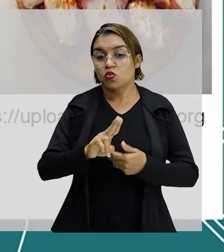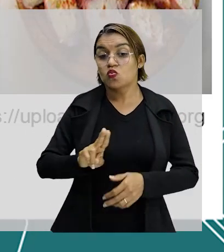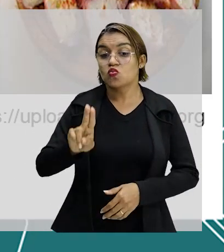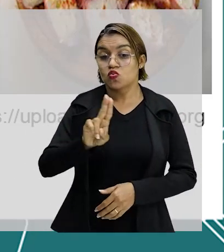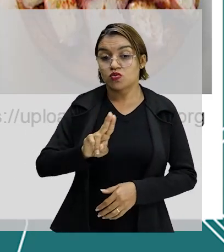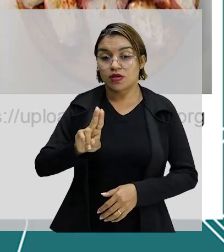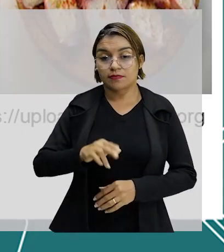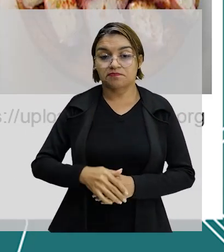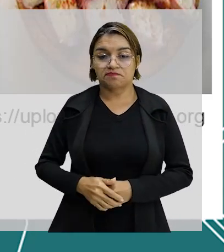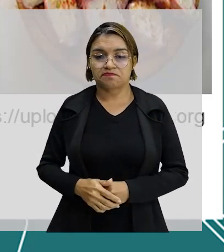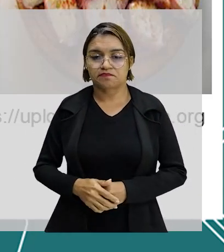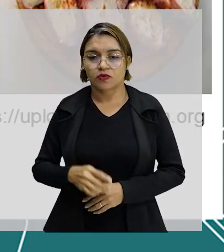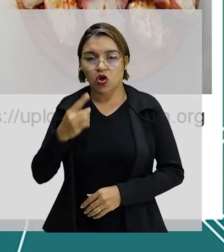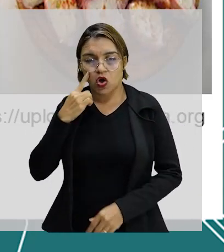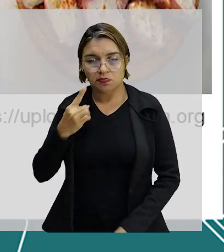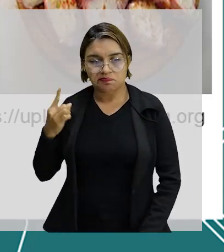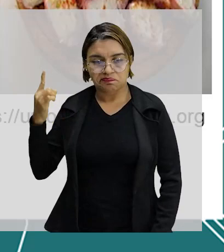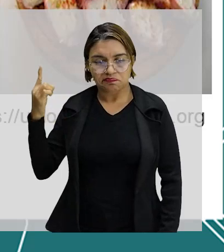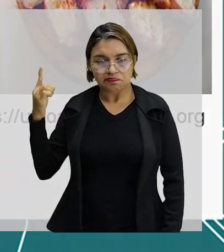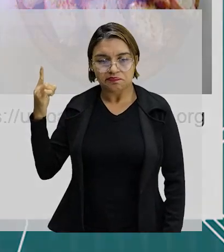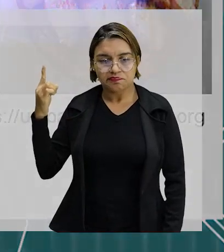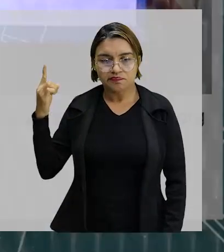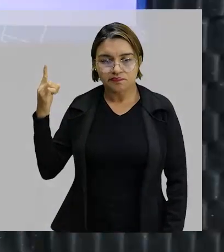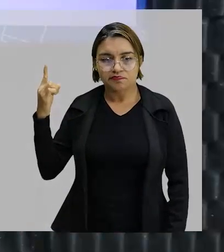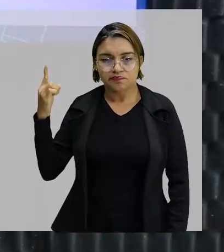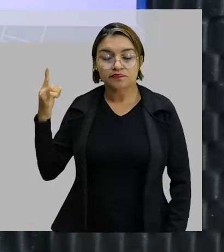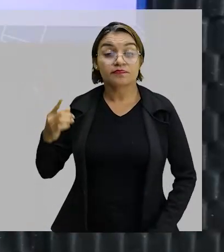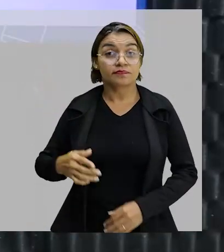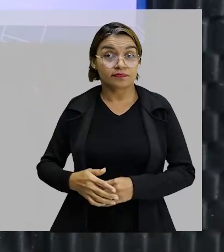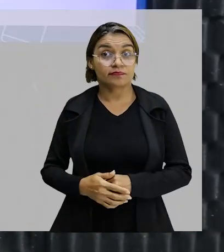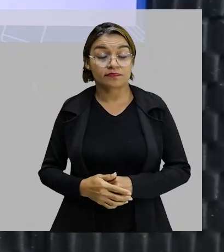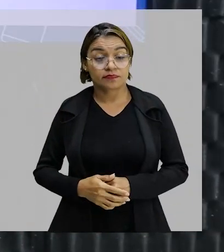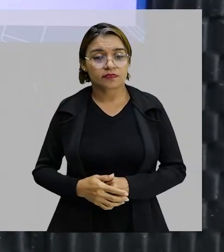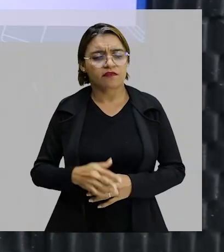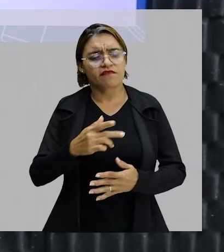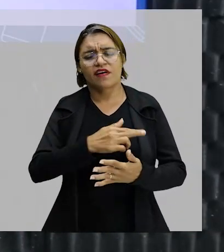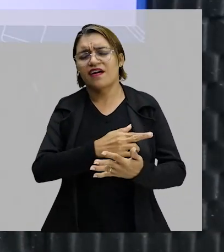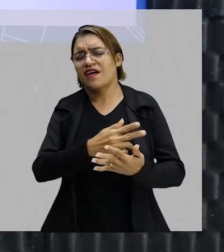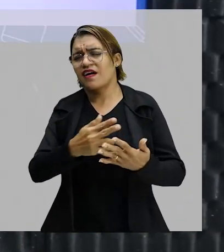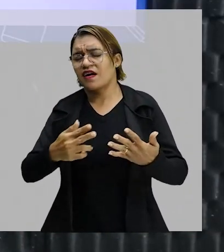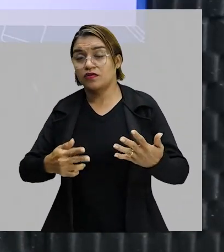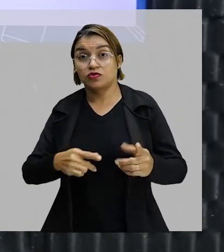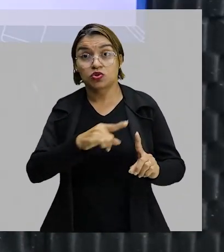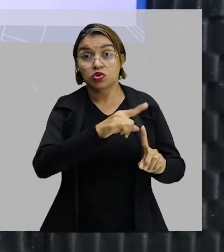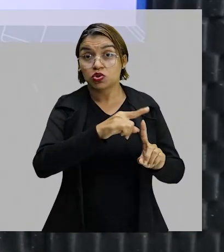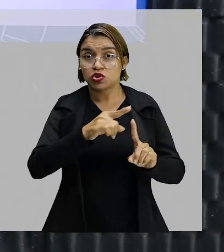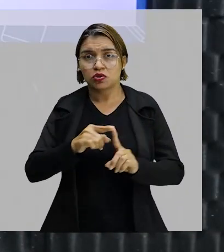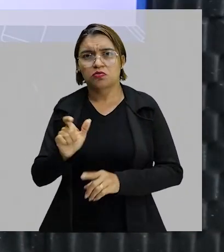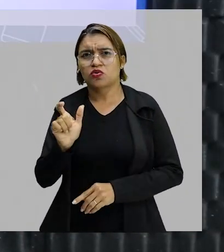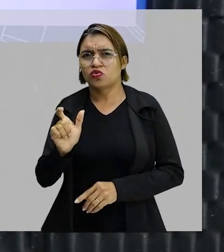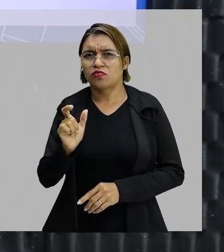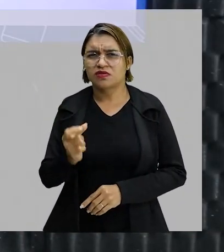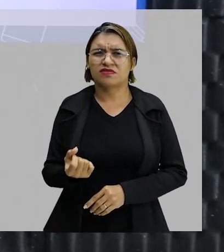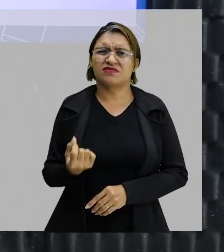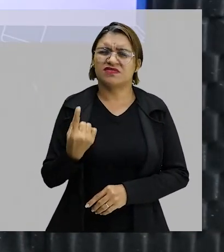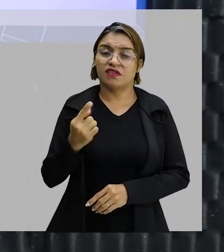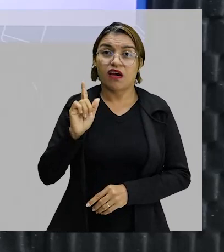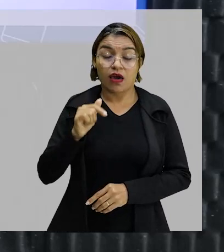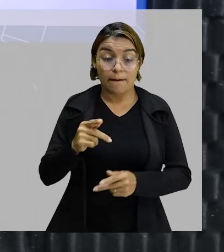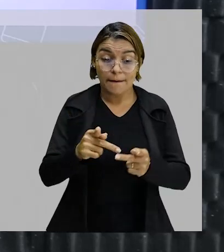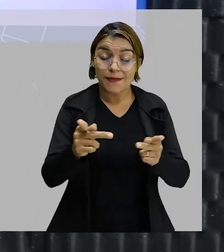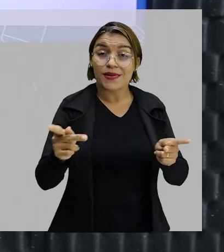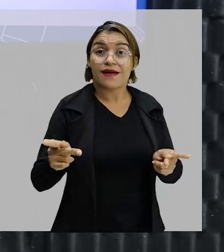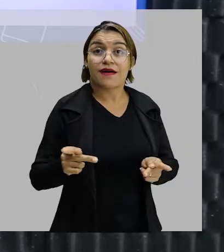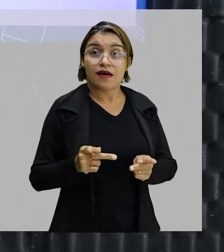percebes, gambas, cigalas, centolos e muitos outros. Todos esses nomes estranhos aqui são nomes de